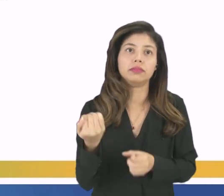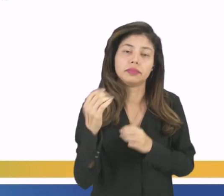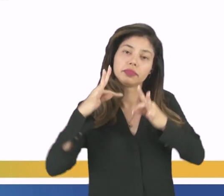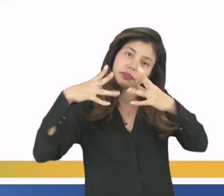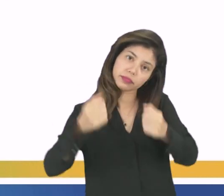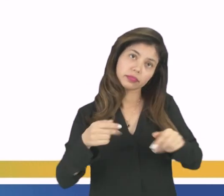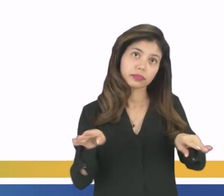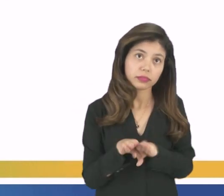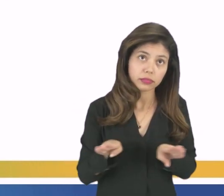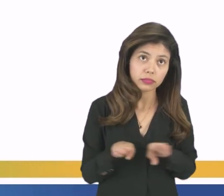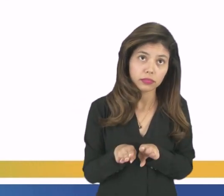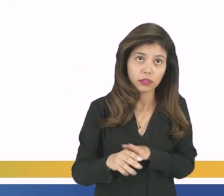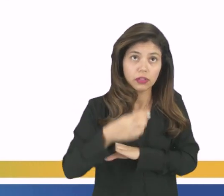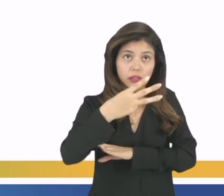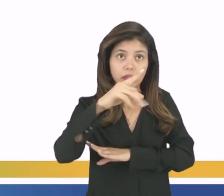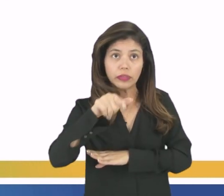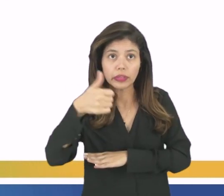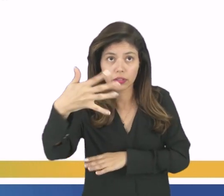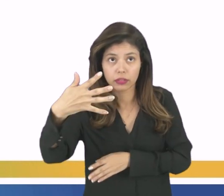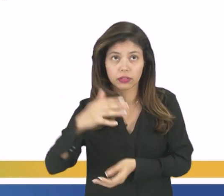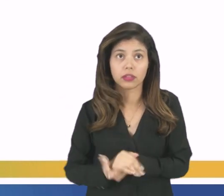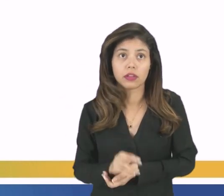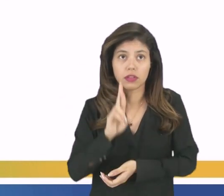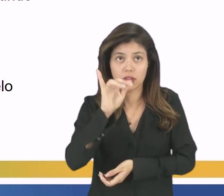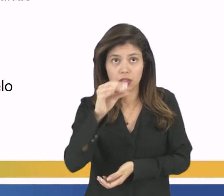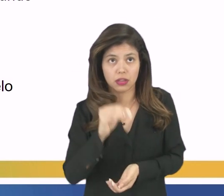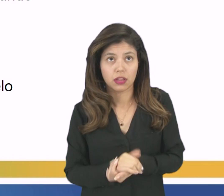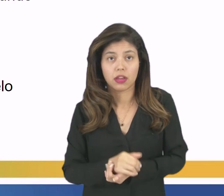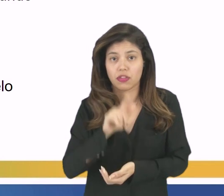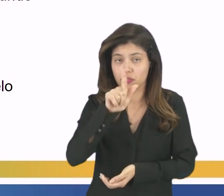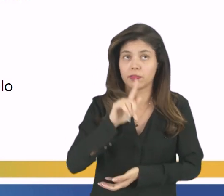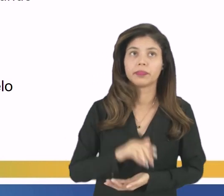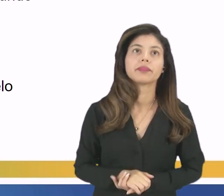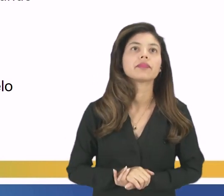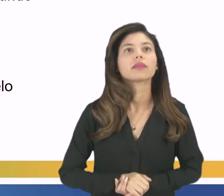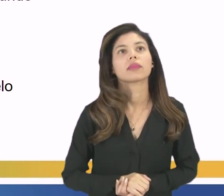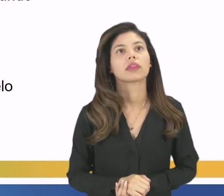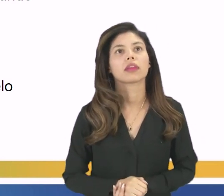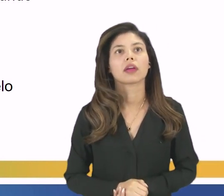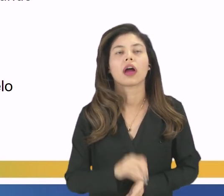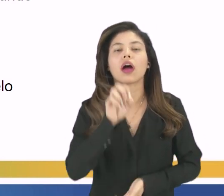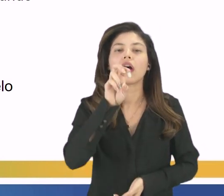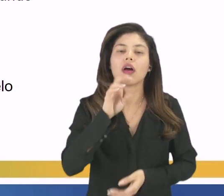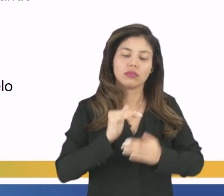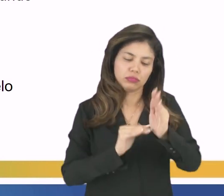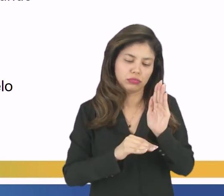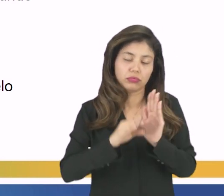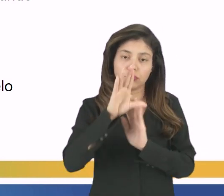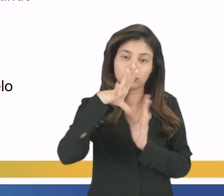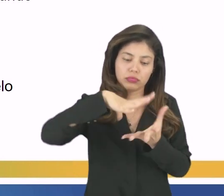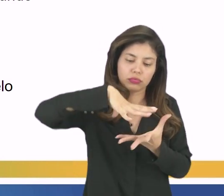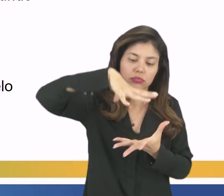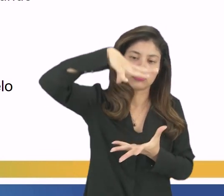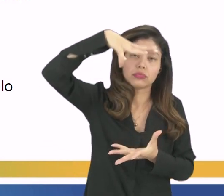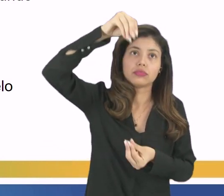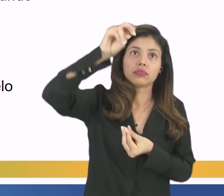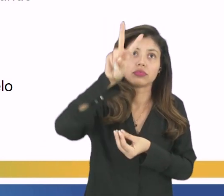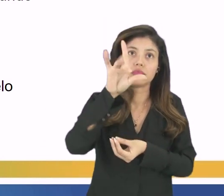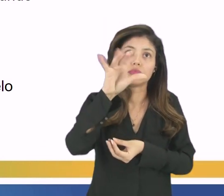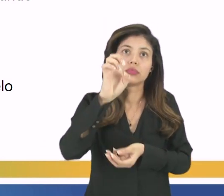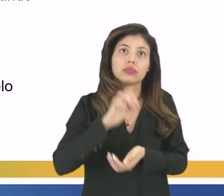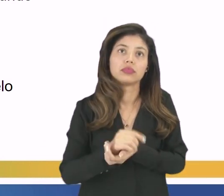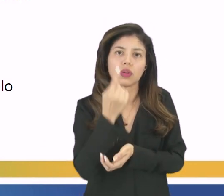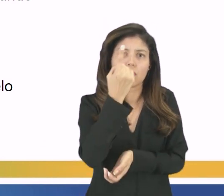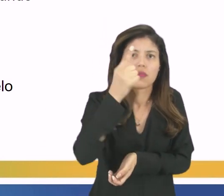que é 3,14, o raio é r e a geratriz é g. E o volume do cone? O volume do cone